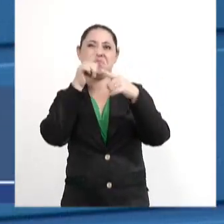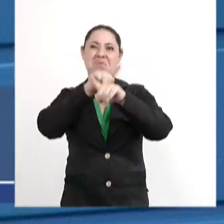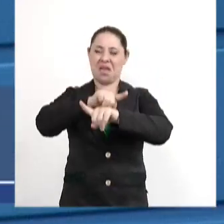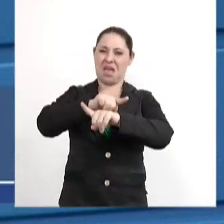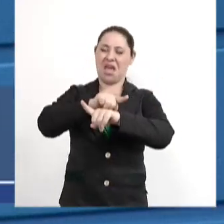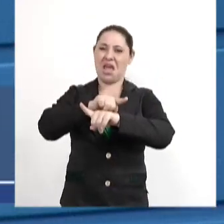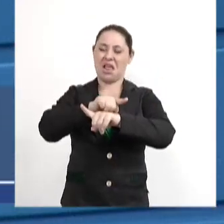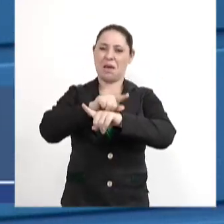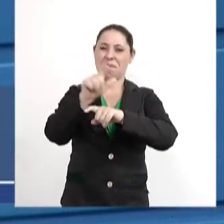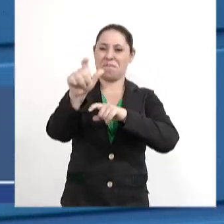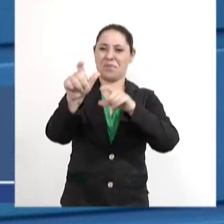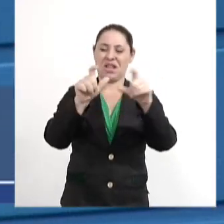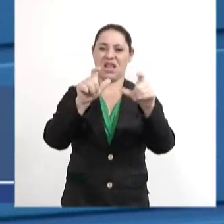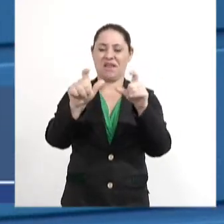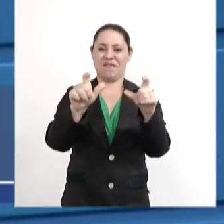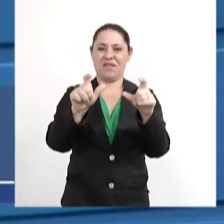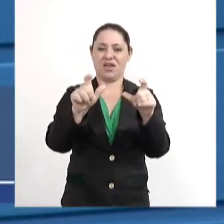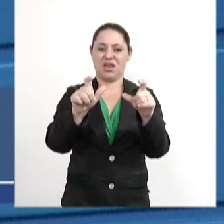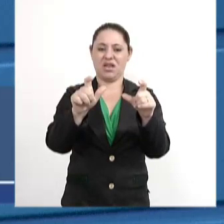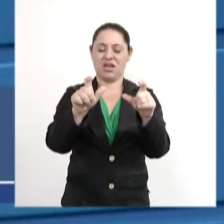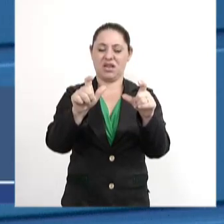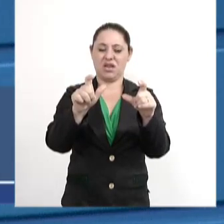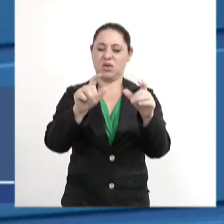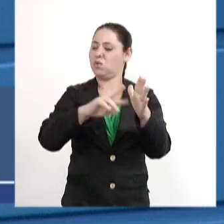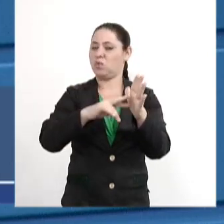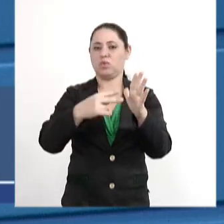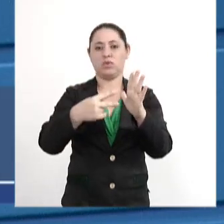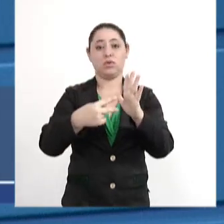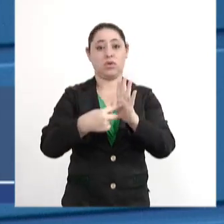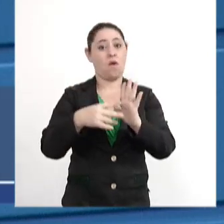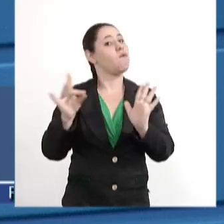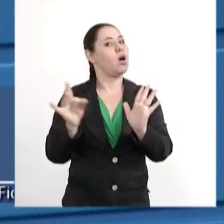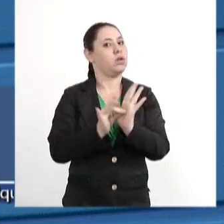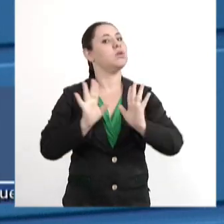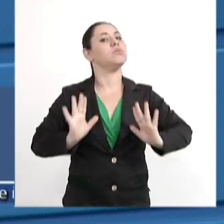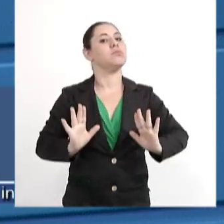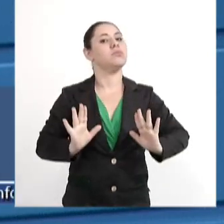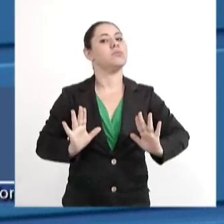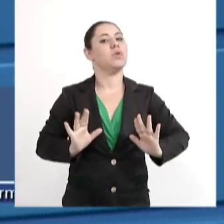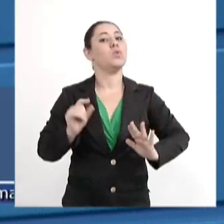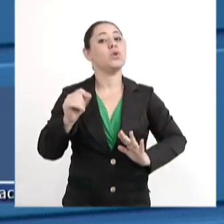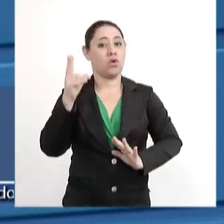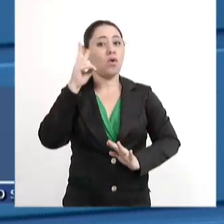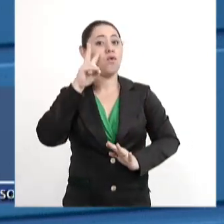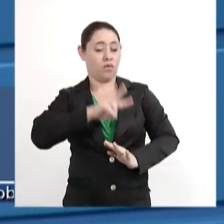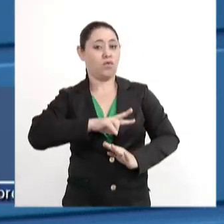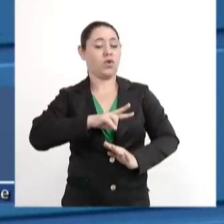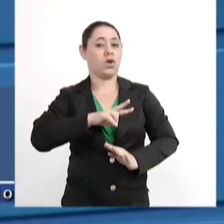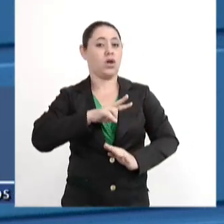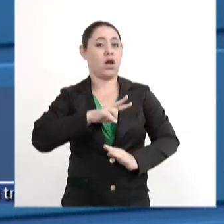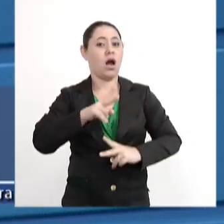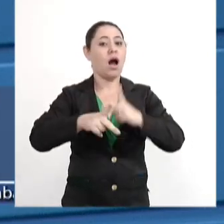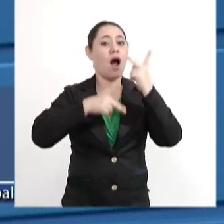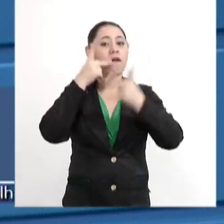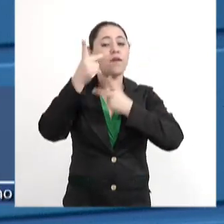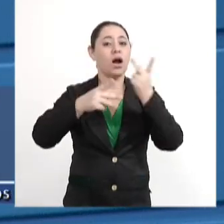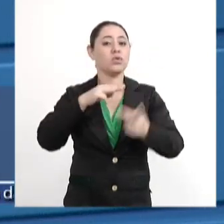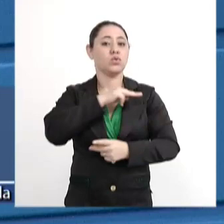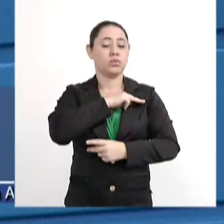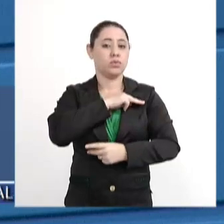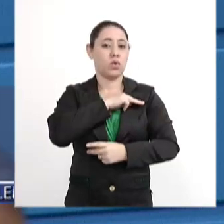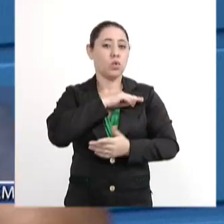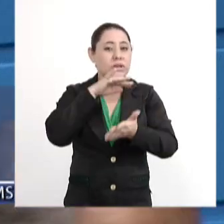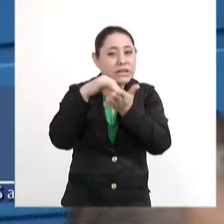palavra, ela não significa a verdade. Porque eu assisti o discurso